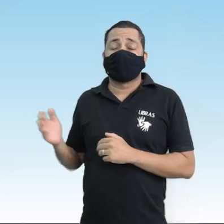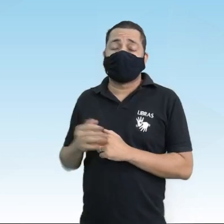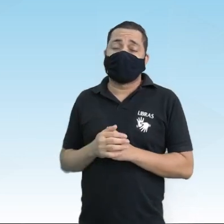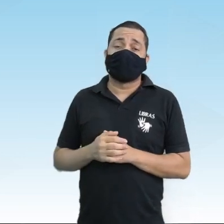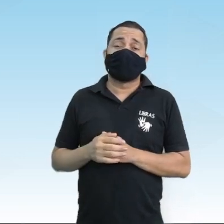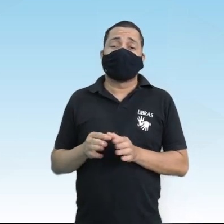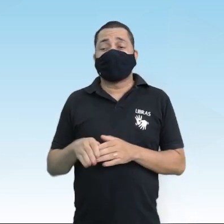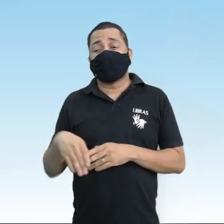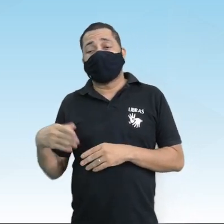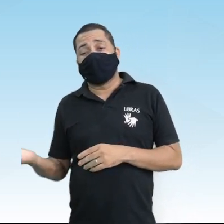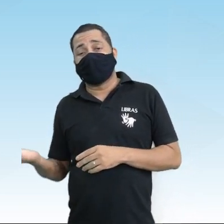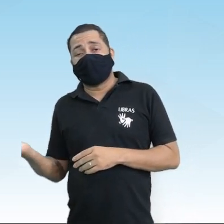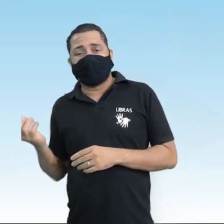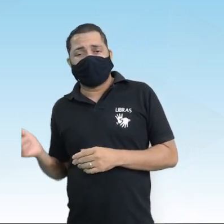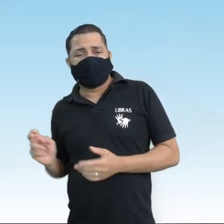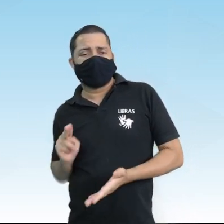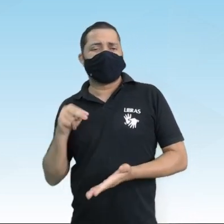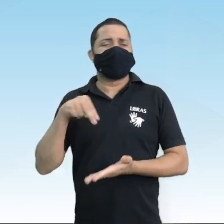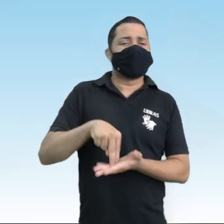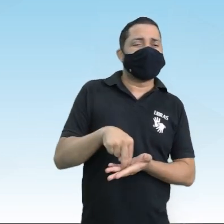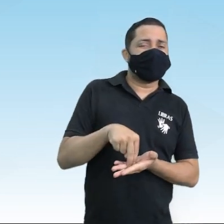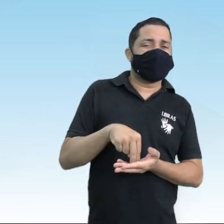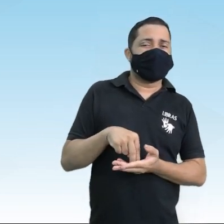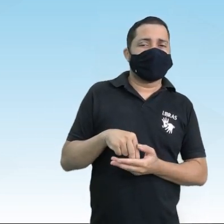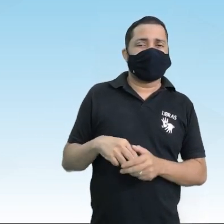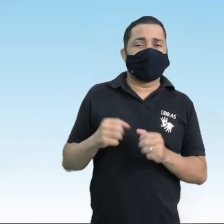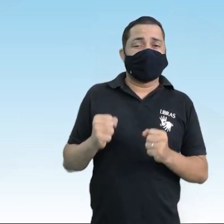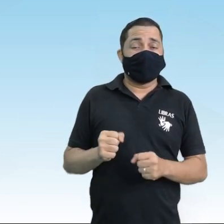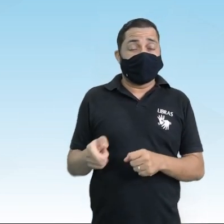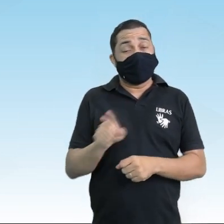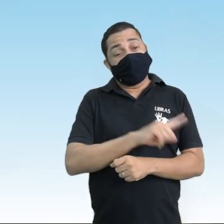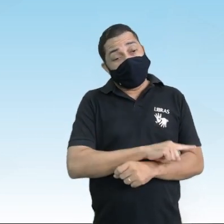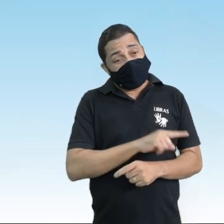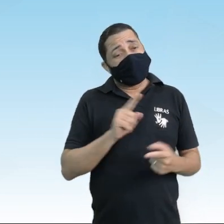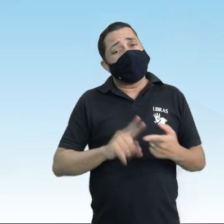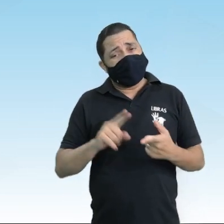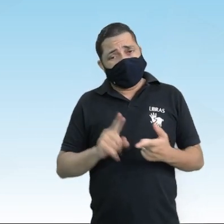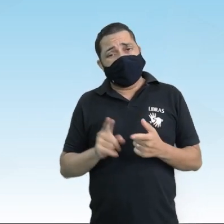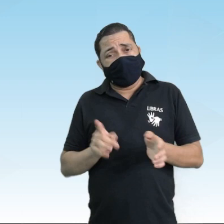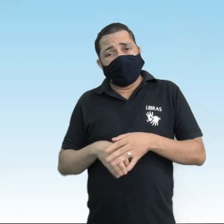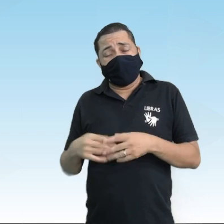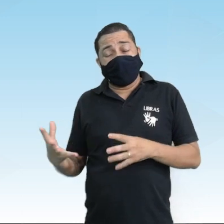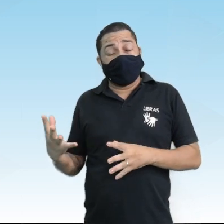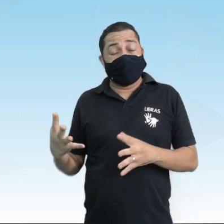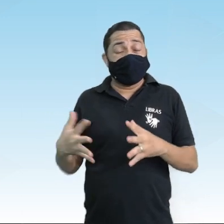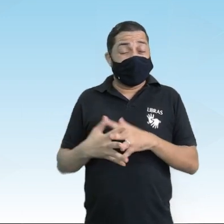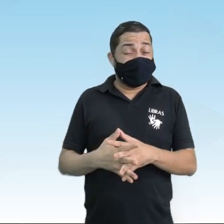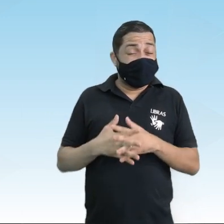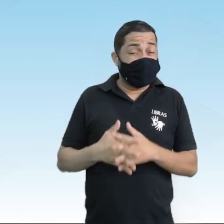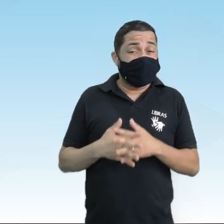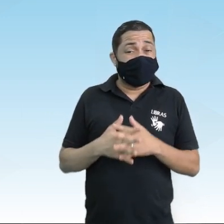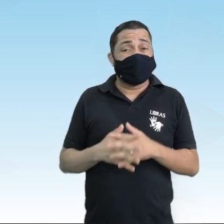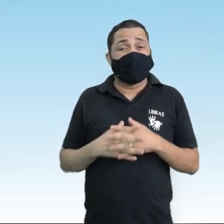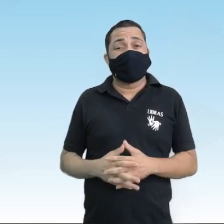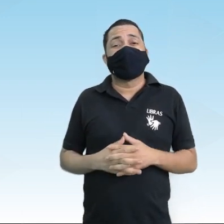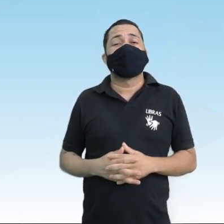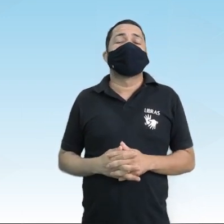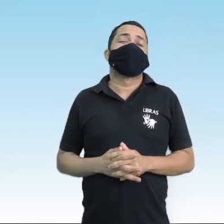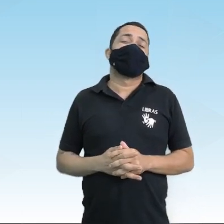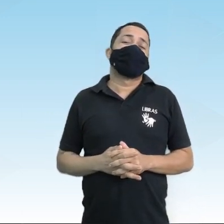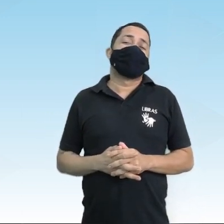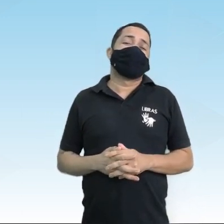um lado queria assumir o poder, o outro lado queria assumir o poder e ficava essa confusão, ficava uma